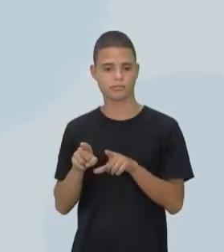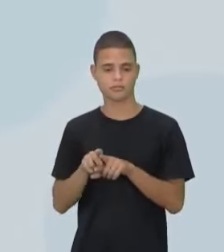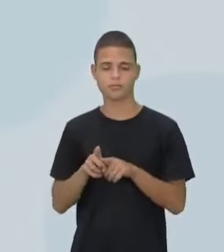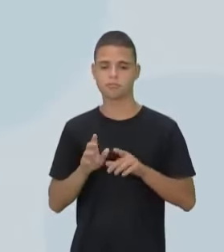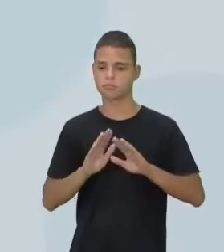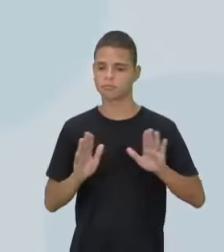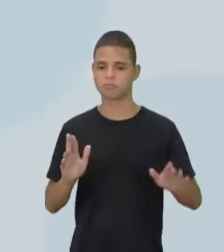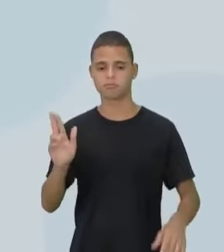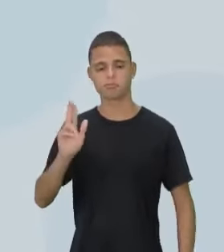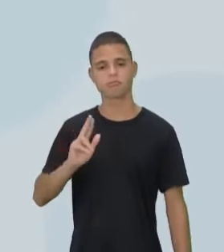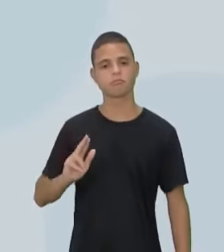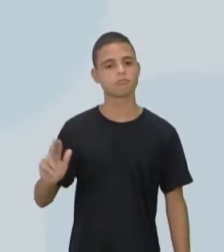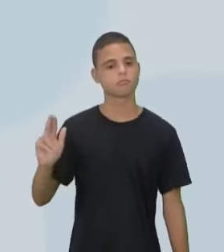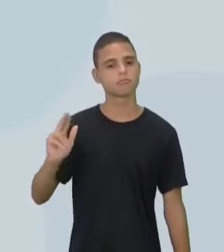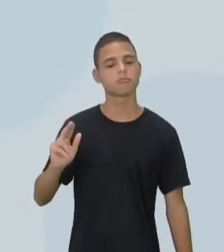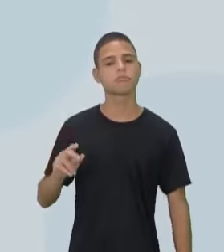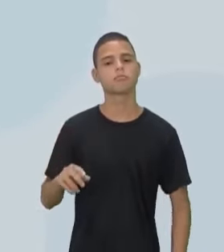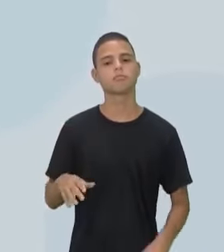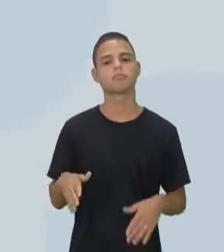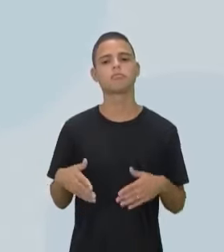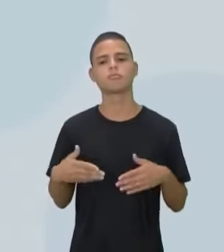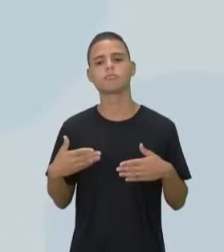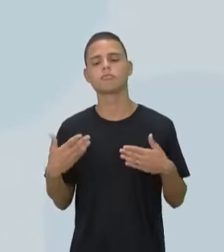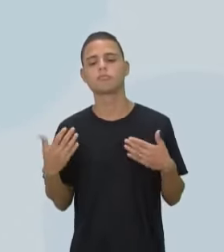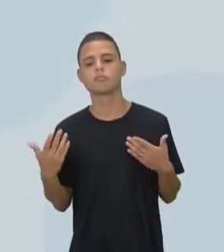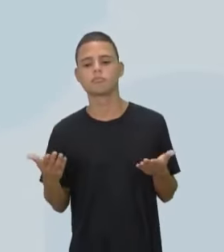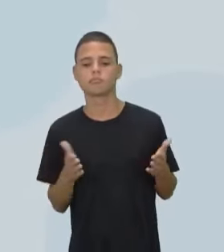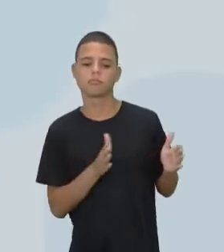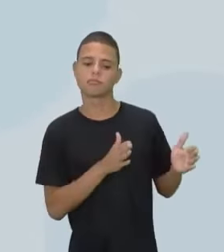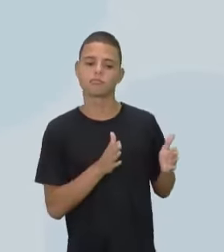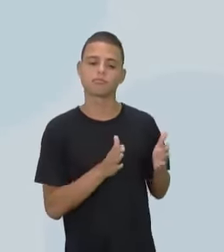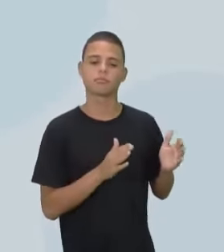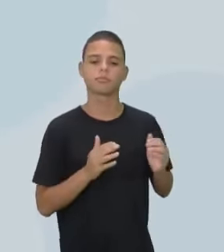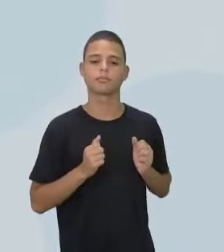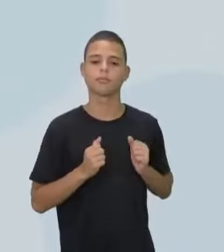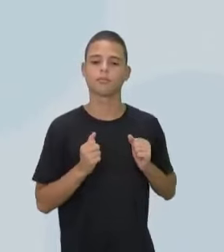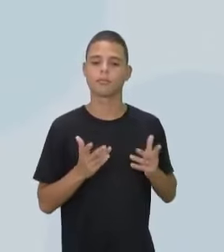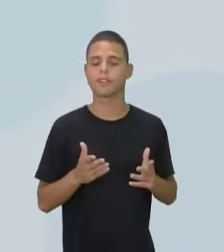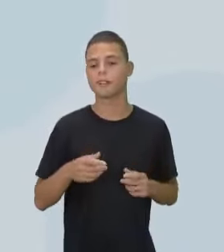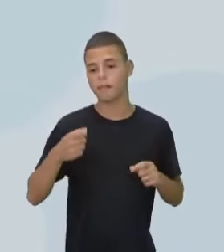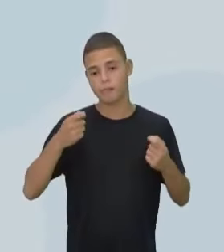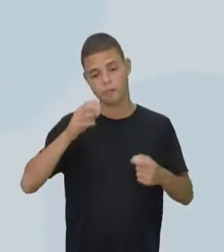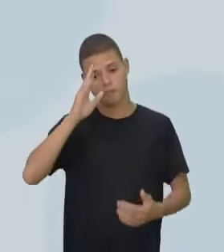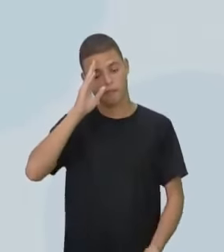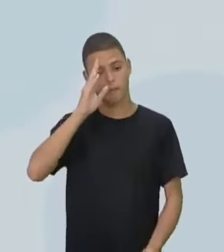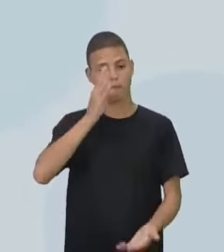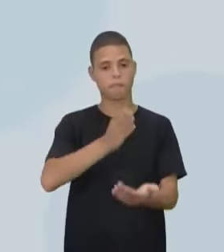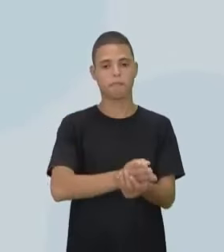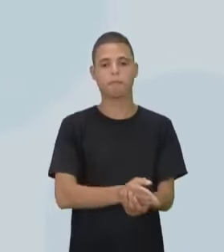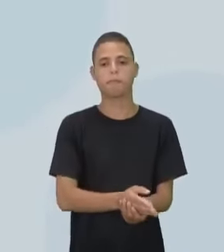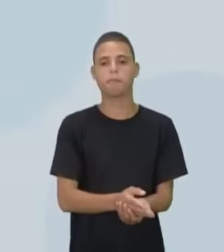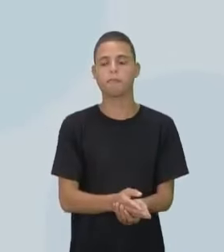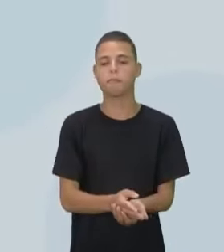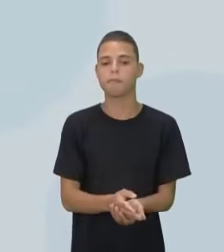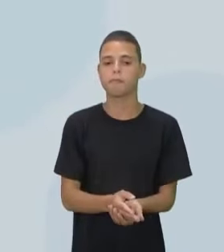o tipo da ação, mas quando essa ação precisa ser tomada. As ações são para o